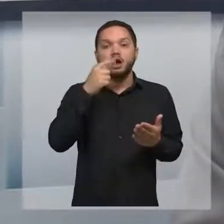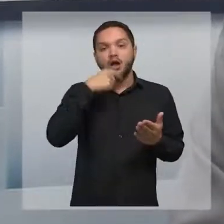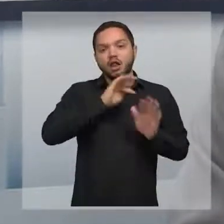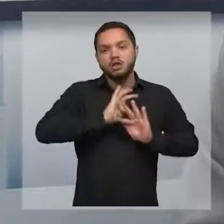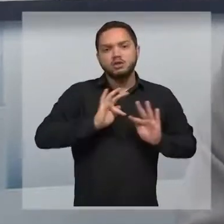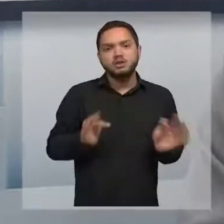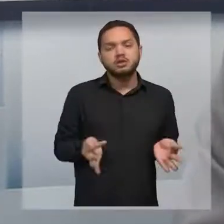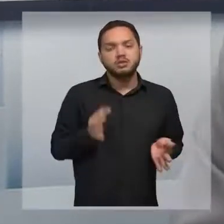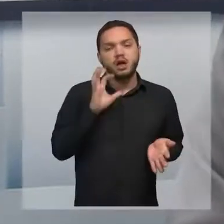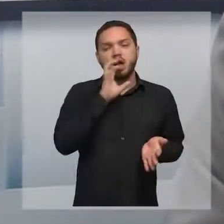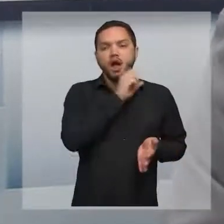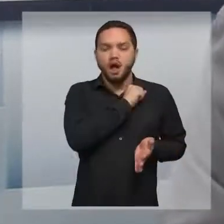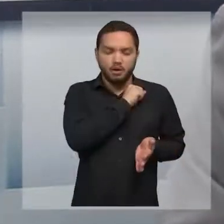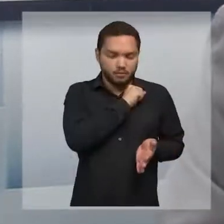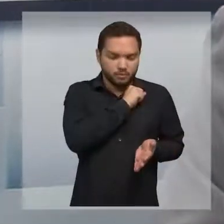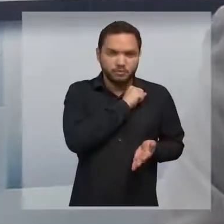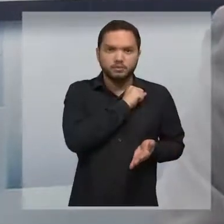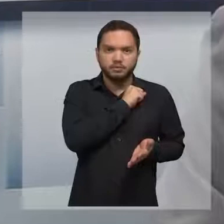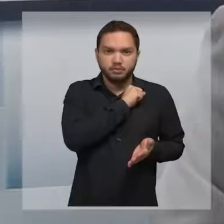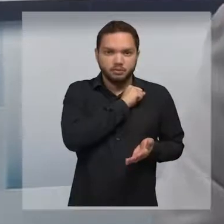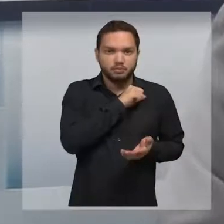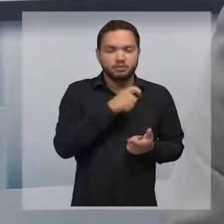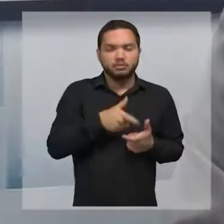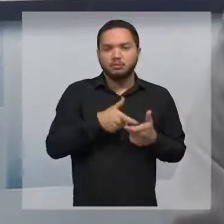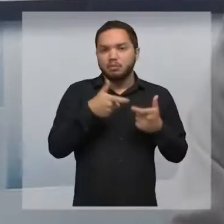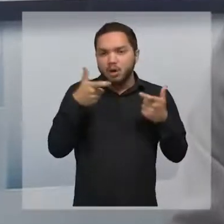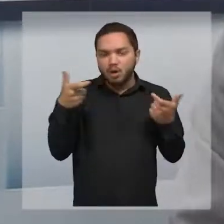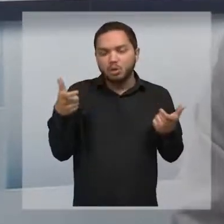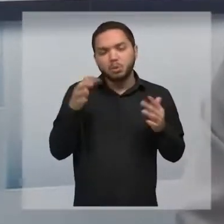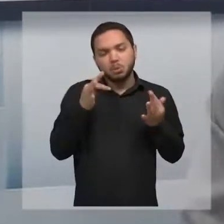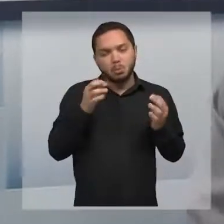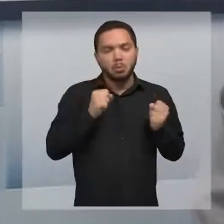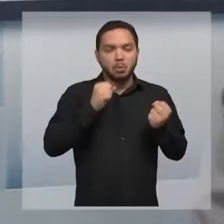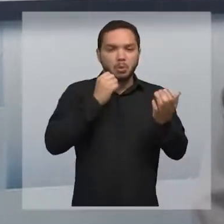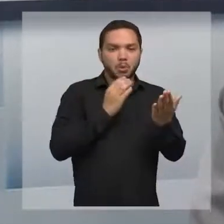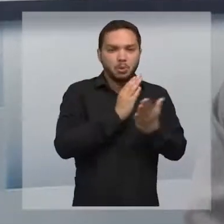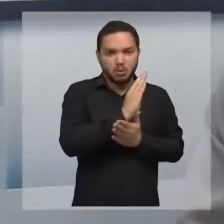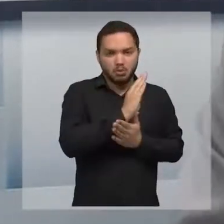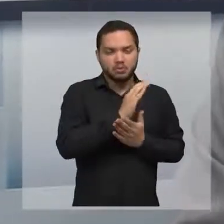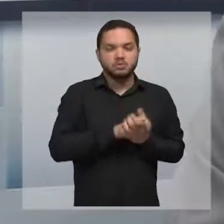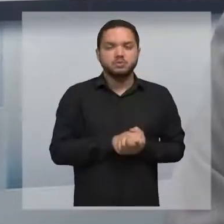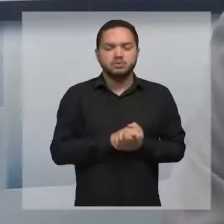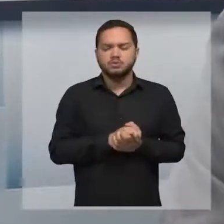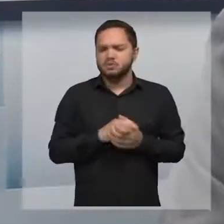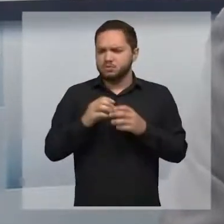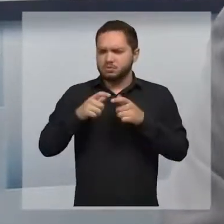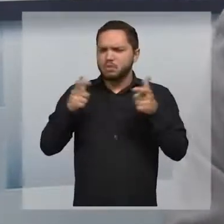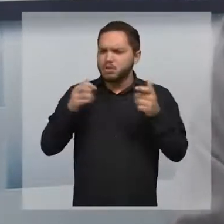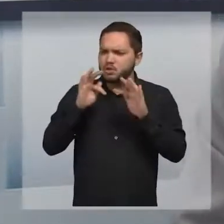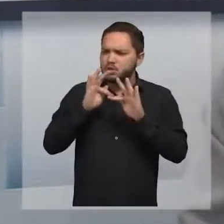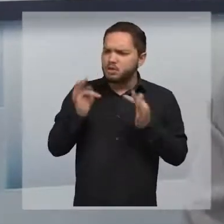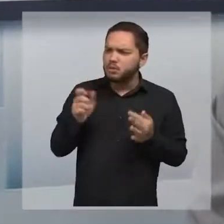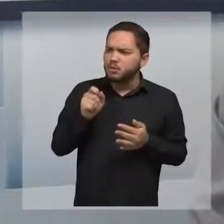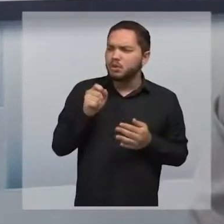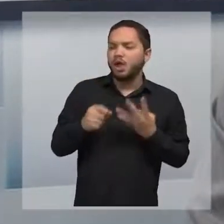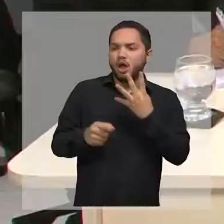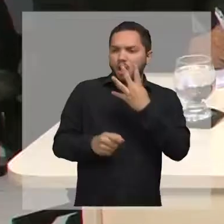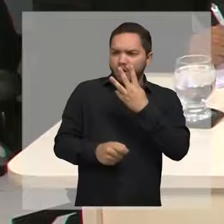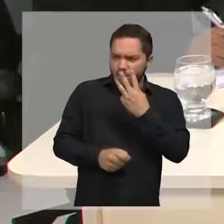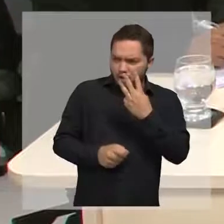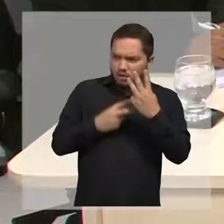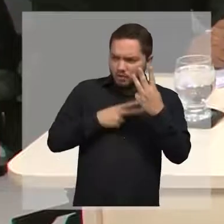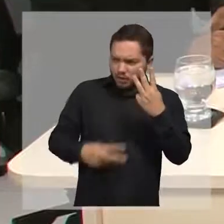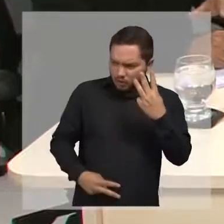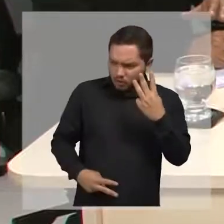rito mais simples. Uma maioria simples pode aprovar uma lei ordinária. Essa maioria simples, no caso de